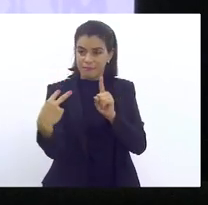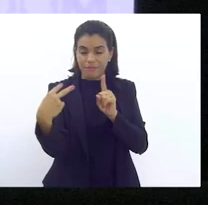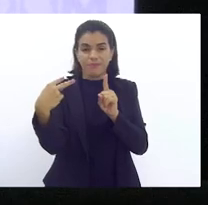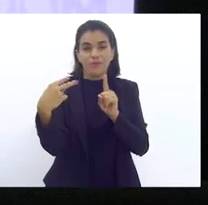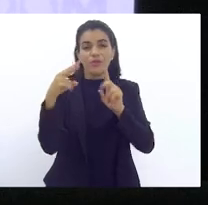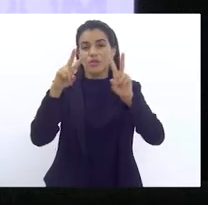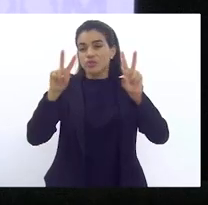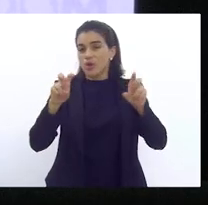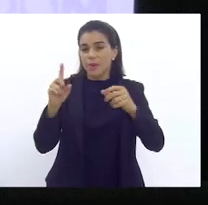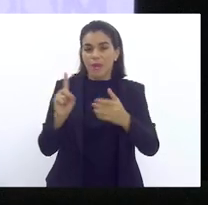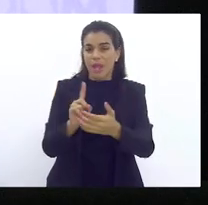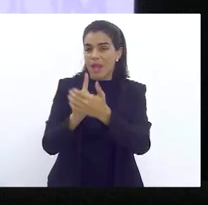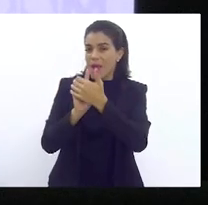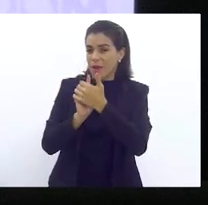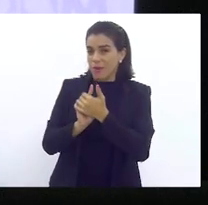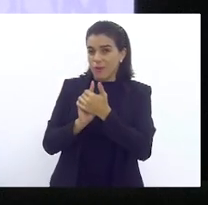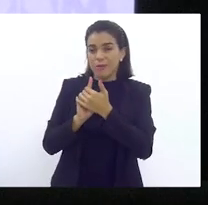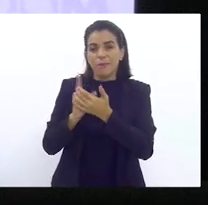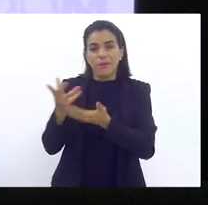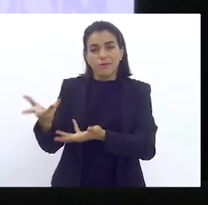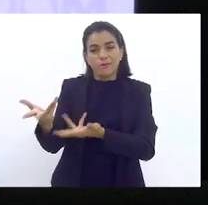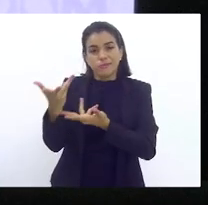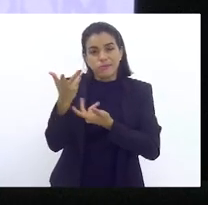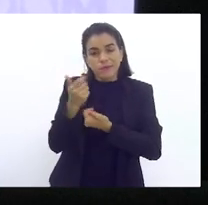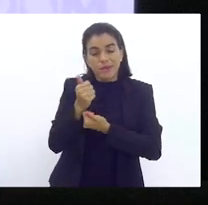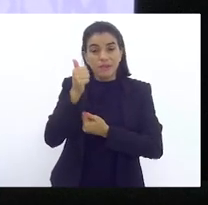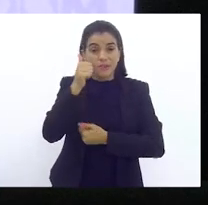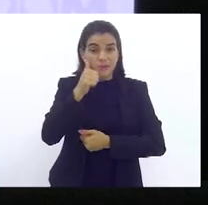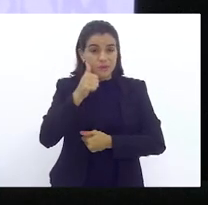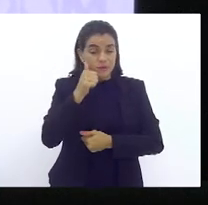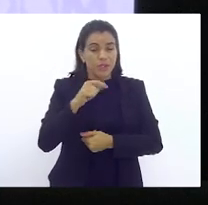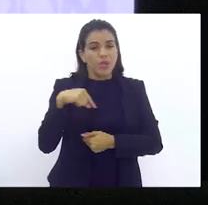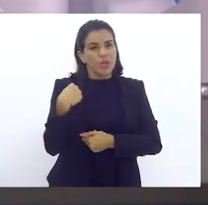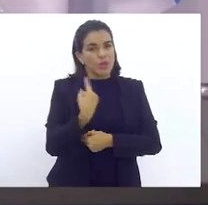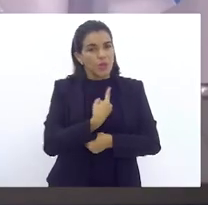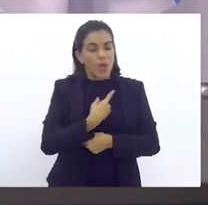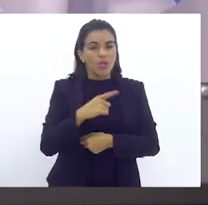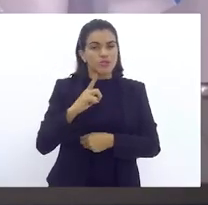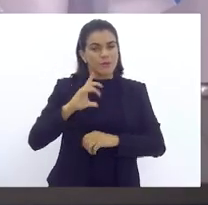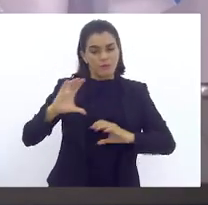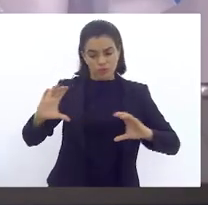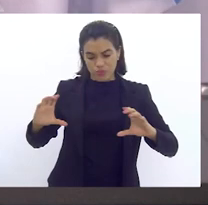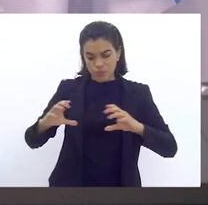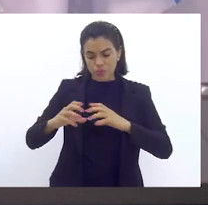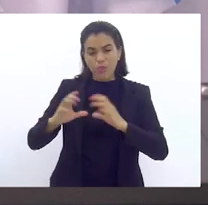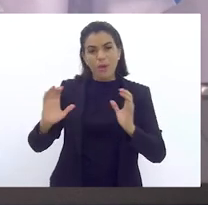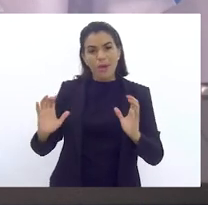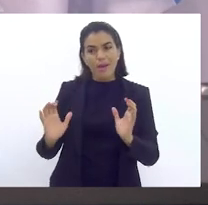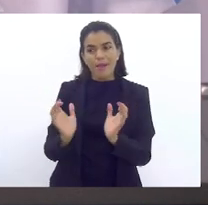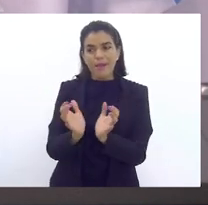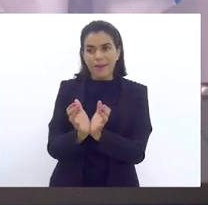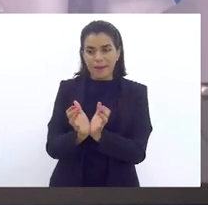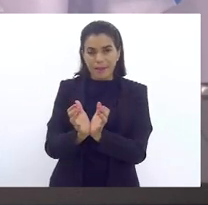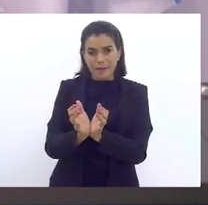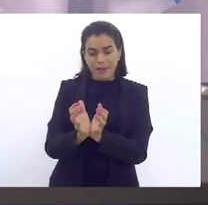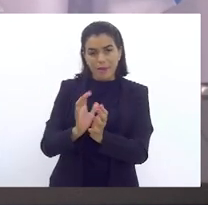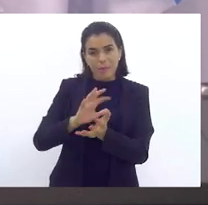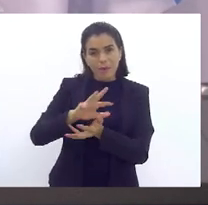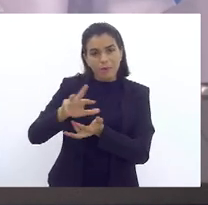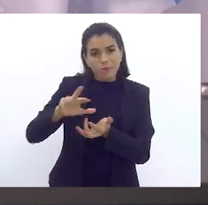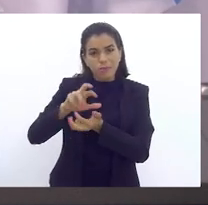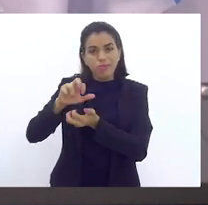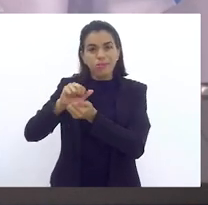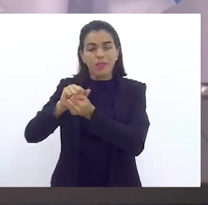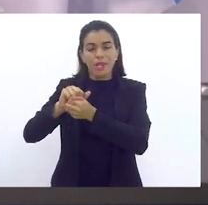acolhimento das mulheres nós podemos contar com uma equipe eh multifacetada